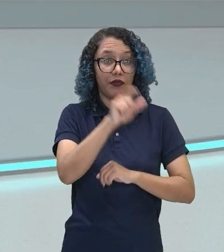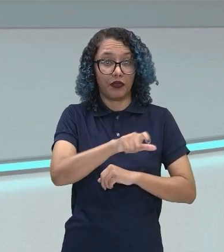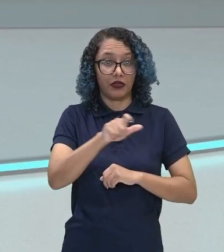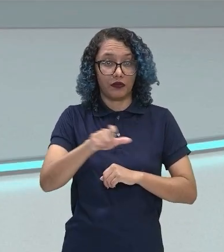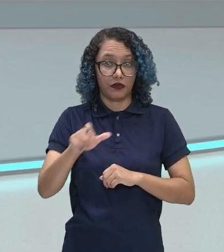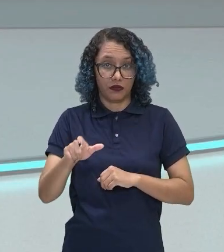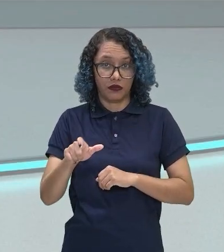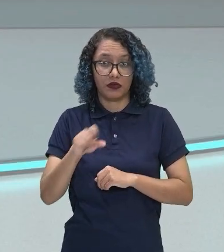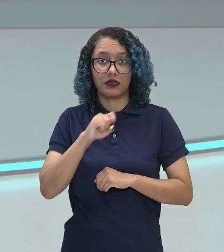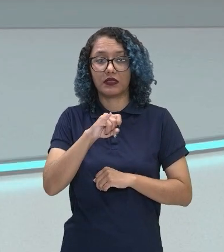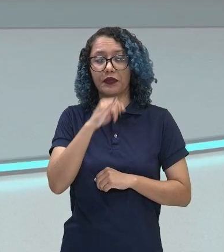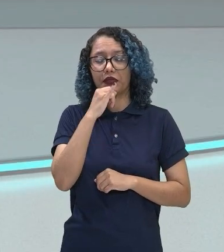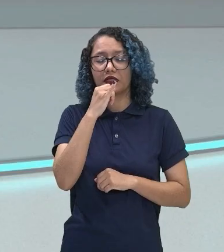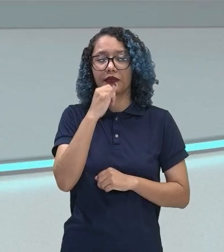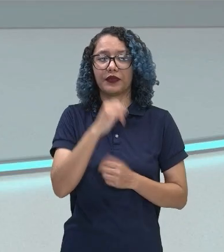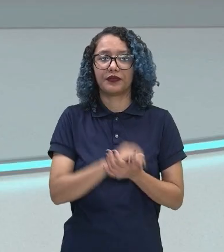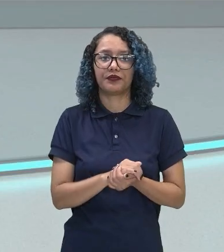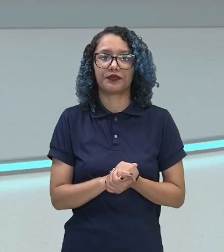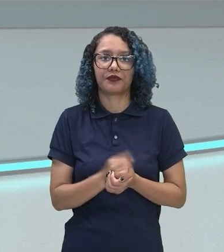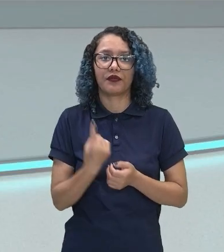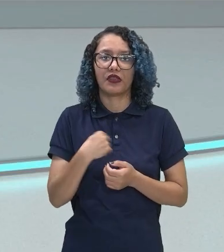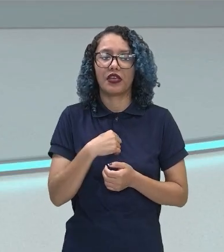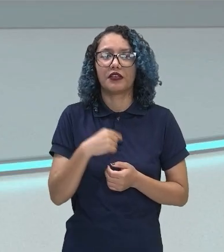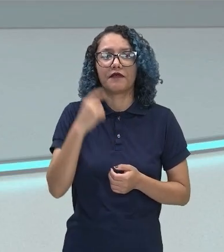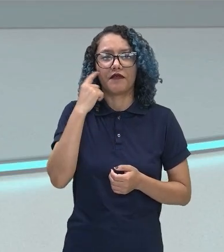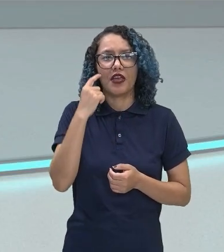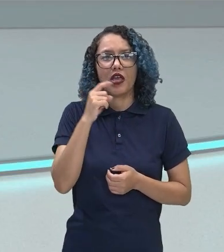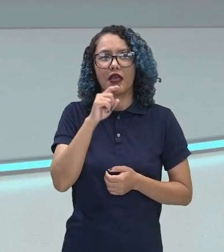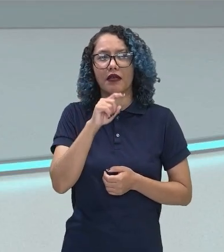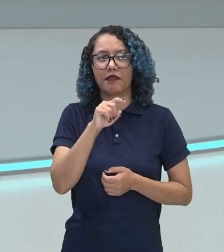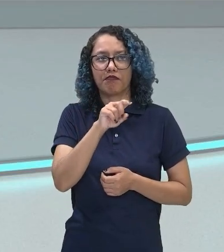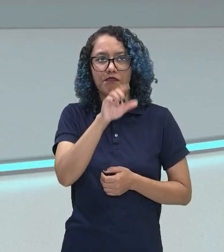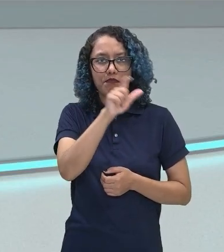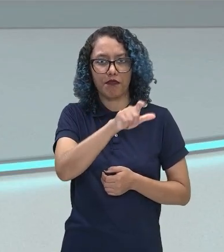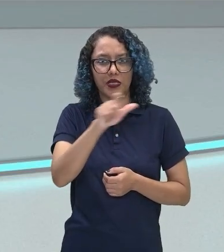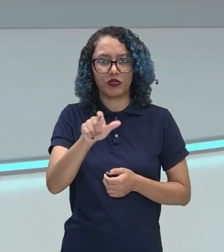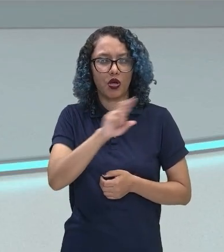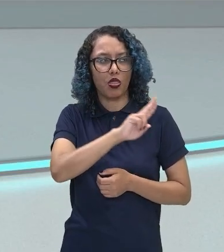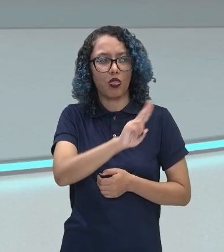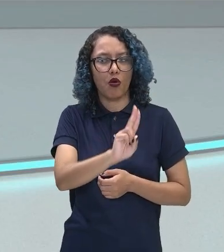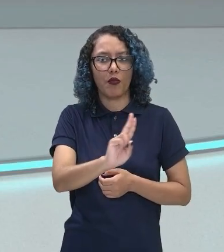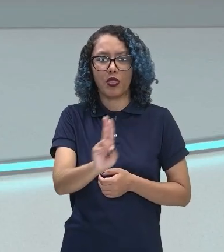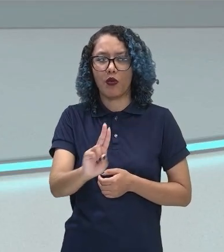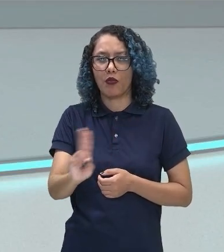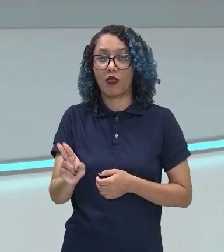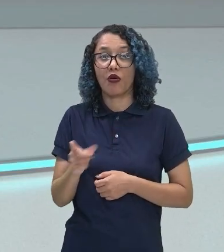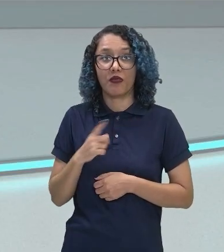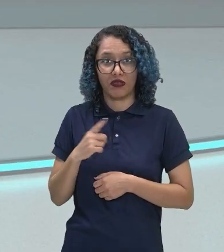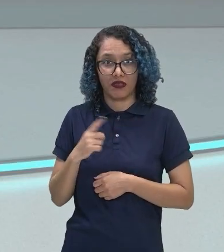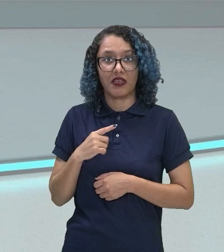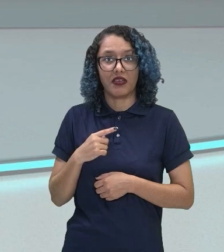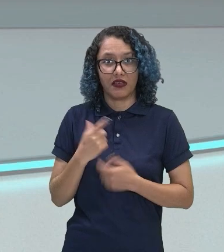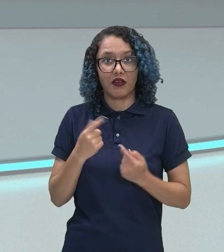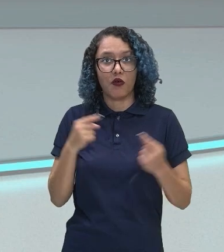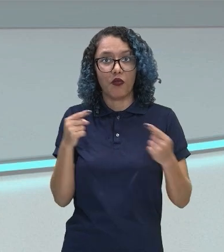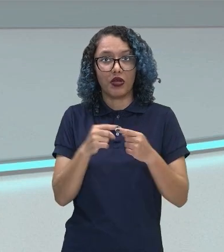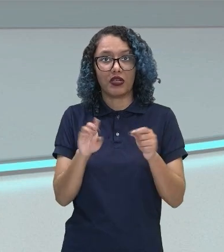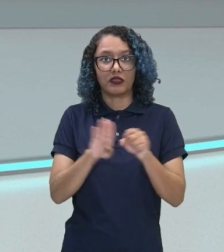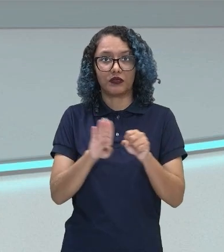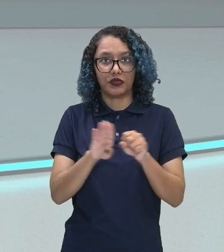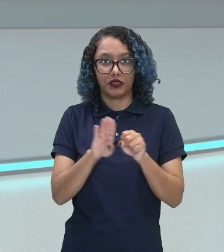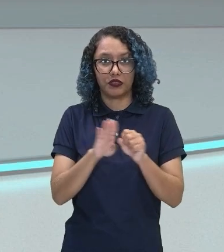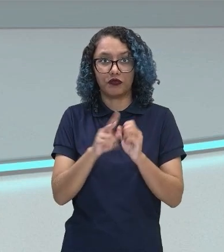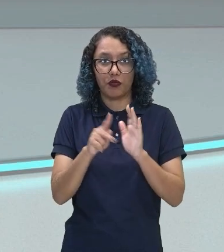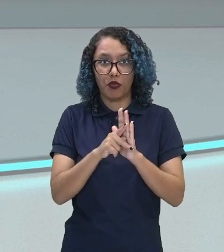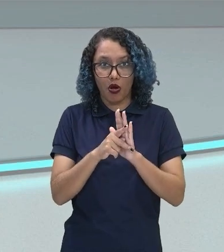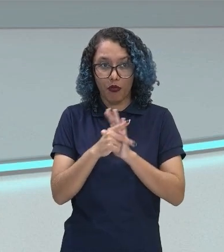nós olhar o nome de cada pessoa, né, aquele indivíduo tem um nome, ele é um substantivo próprio. Obviamente, nós